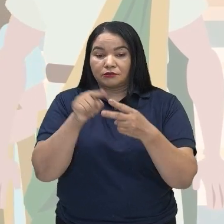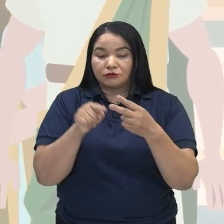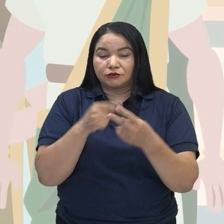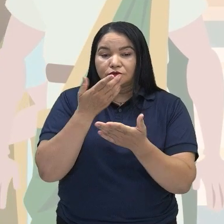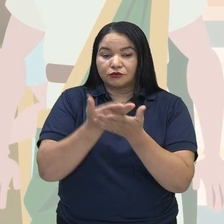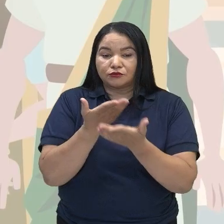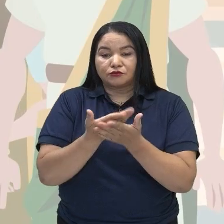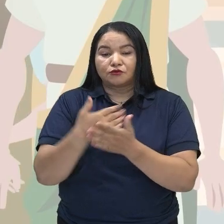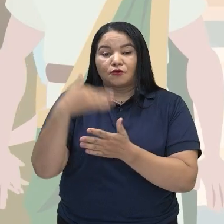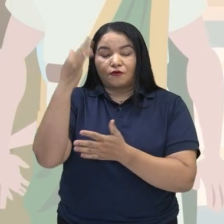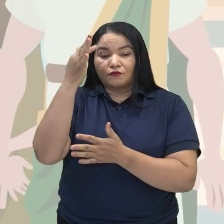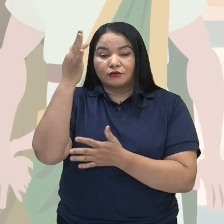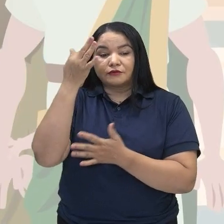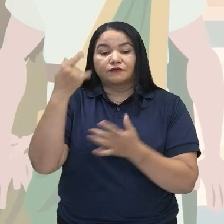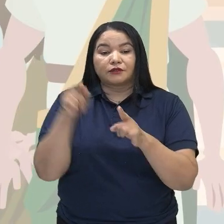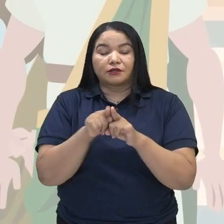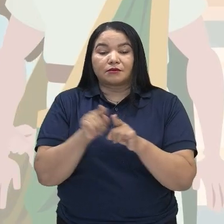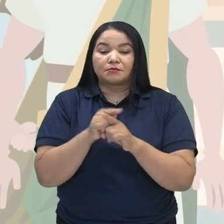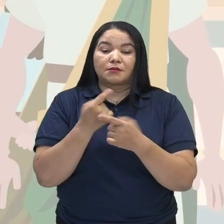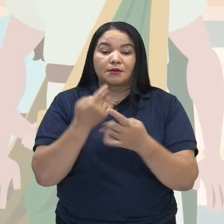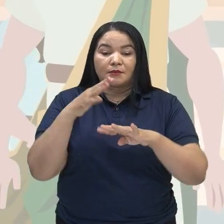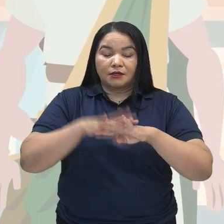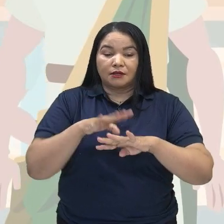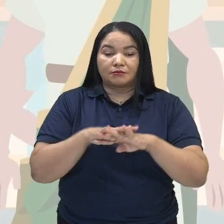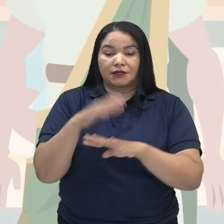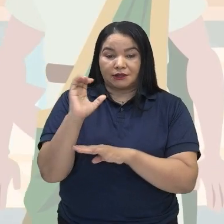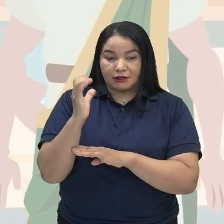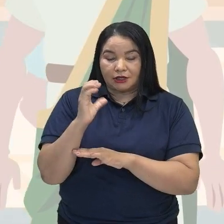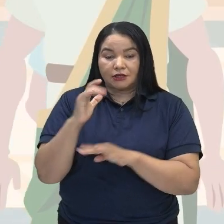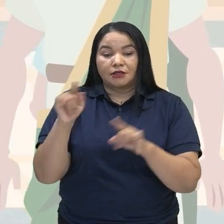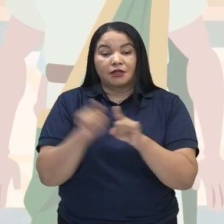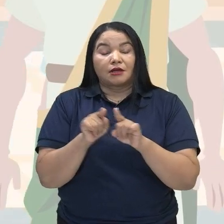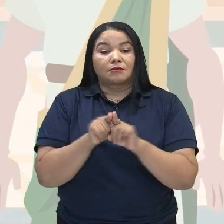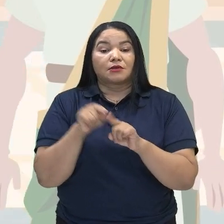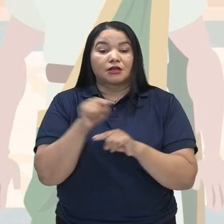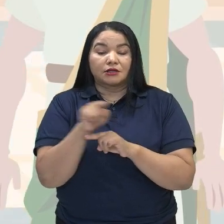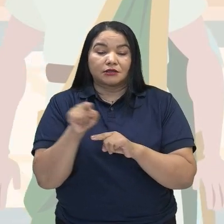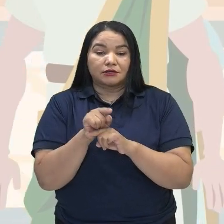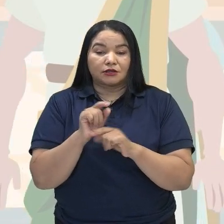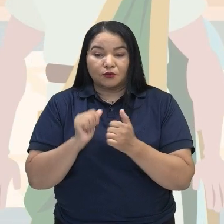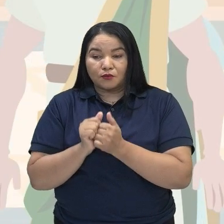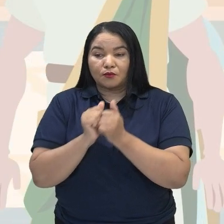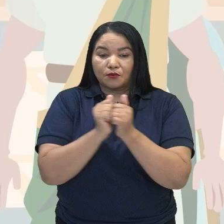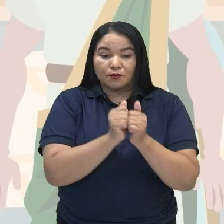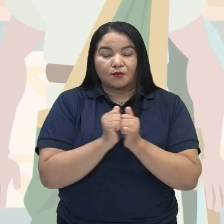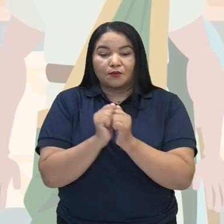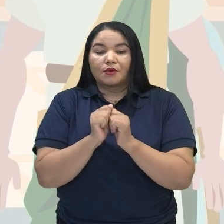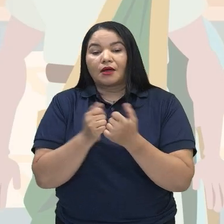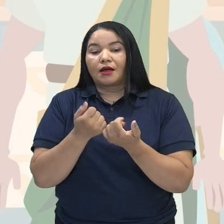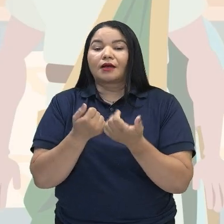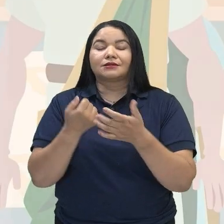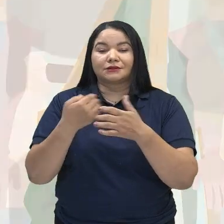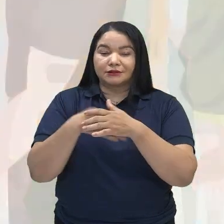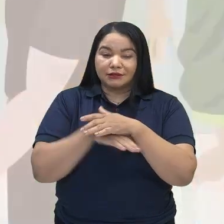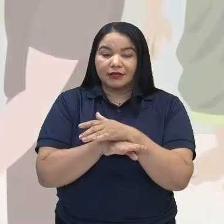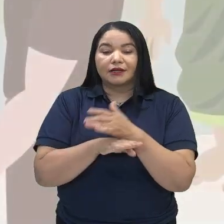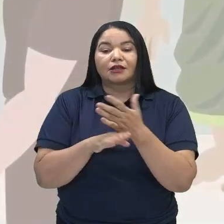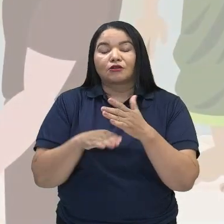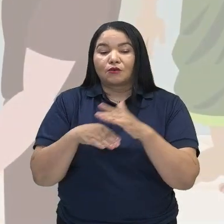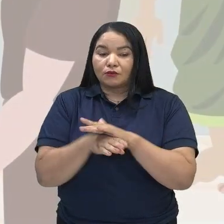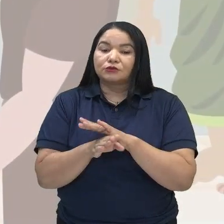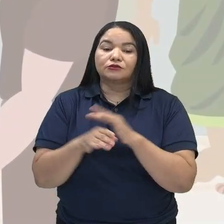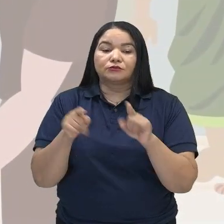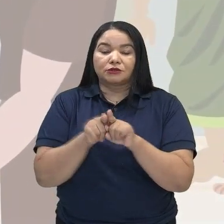de filosofia, matemática e ciências naturais, era uma irmandade unida por ritos e cerimônias secretas. Como